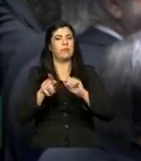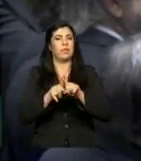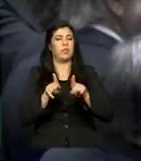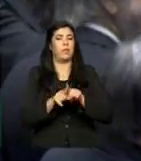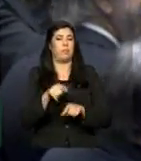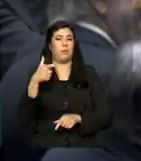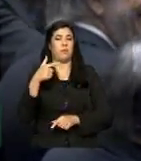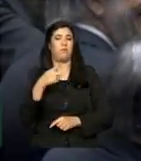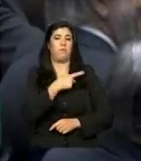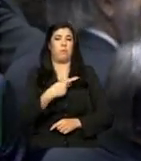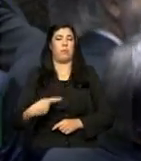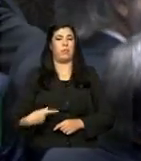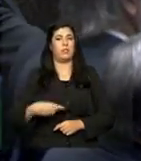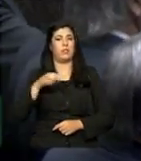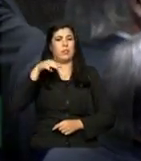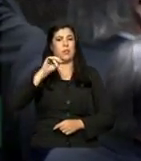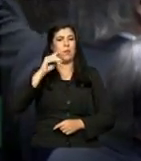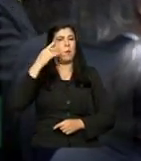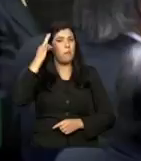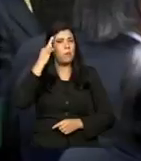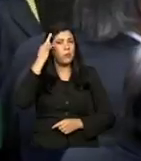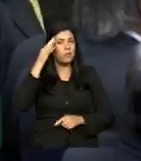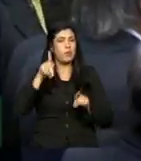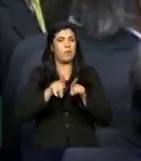Michel Temer.